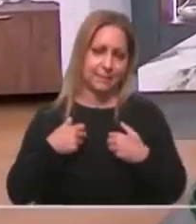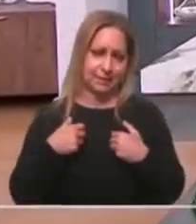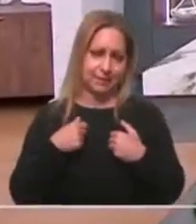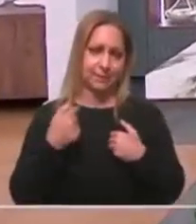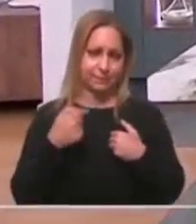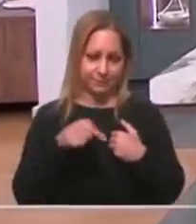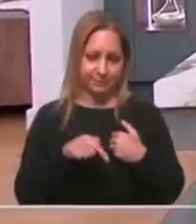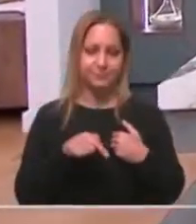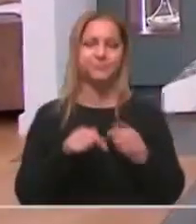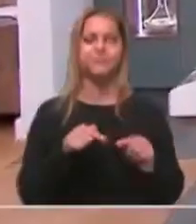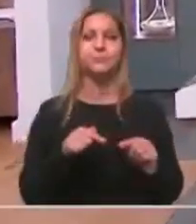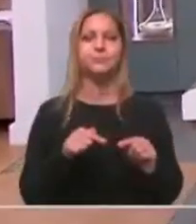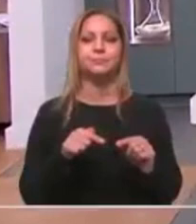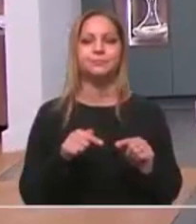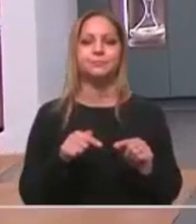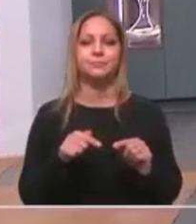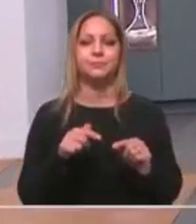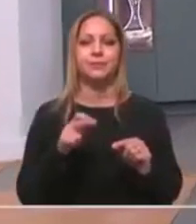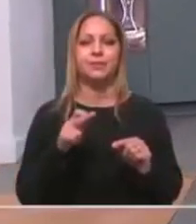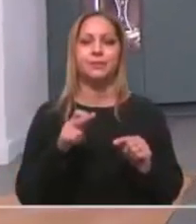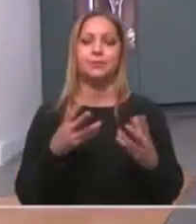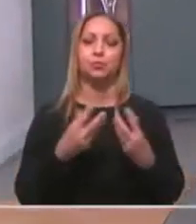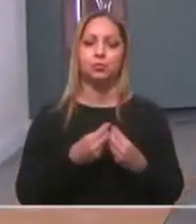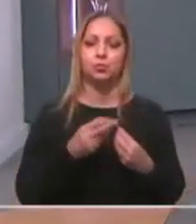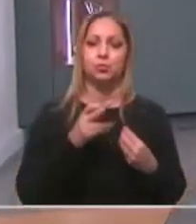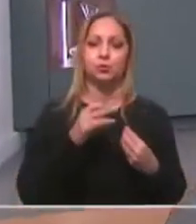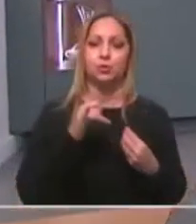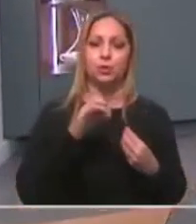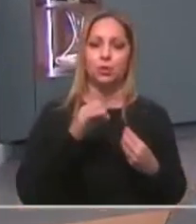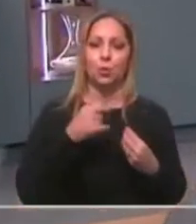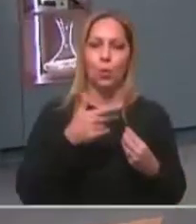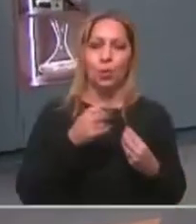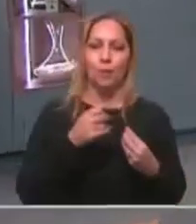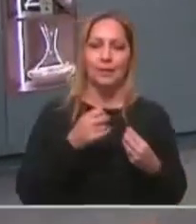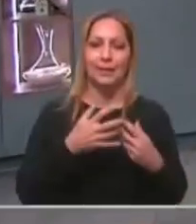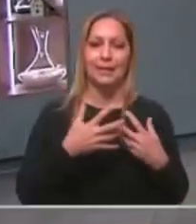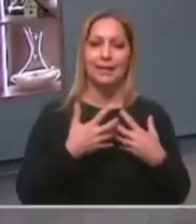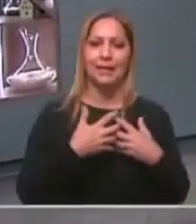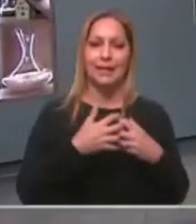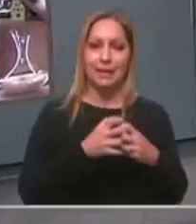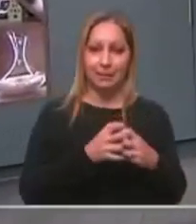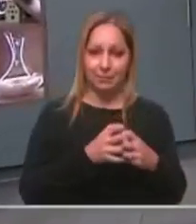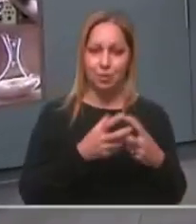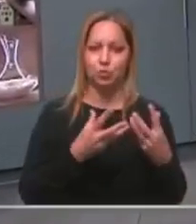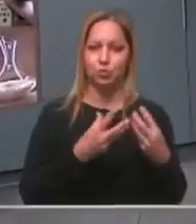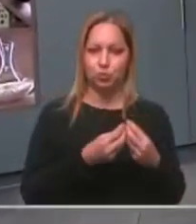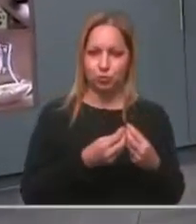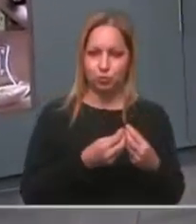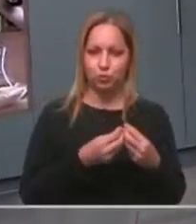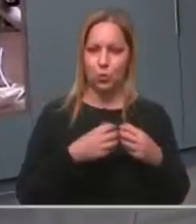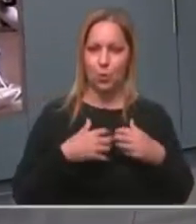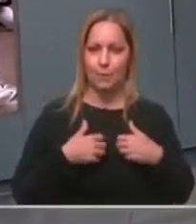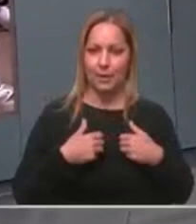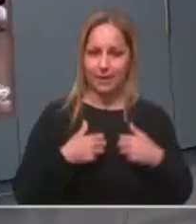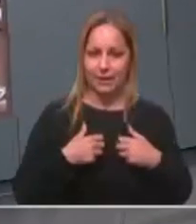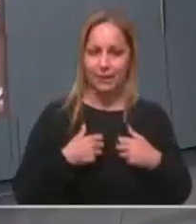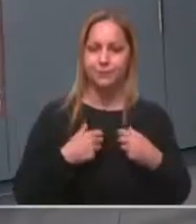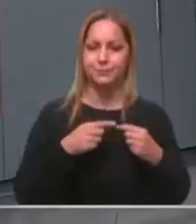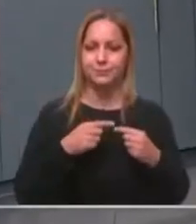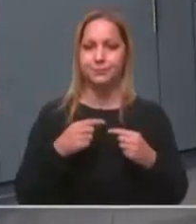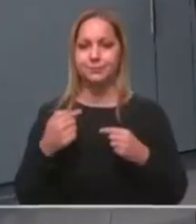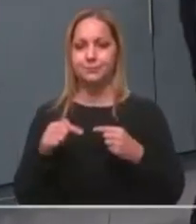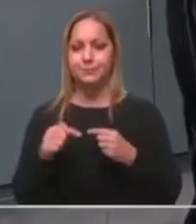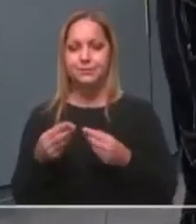tem ricota e lima. Estás a ver? Ai, deve ser bom. Deve ser bom. E depois tem.